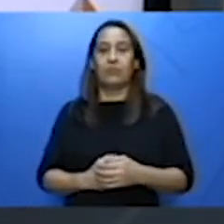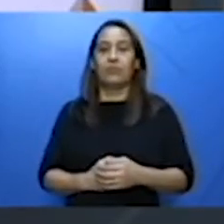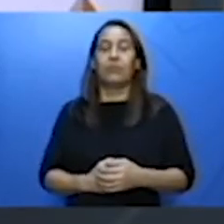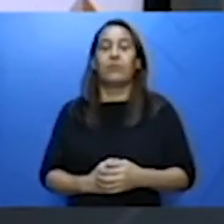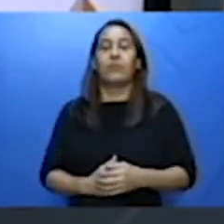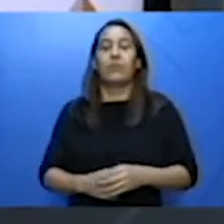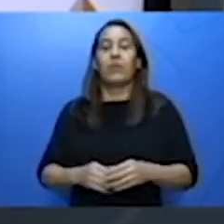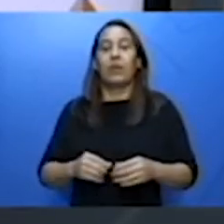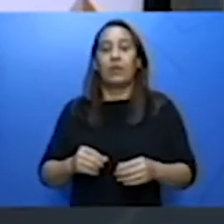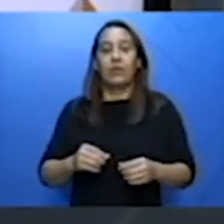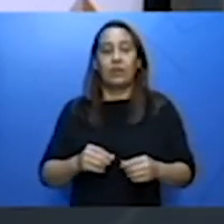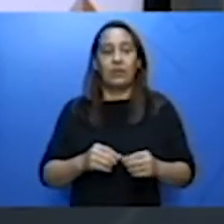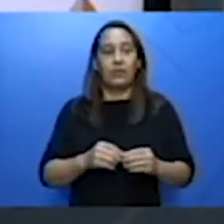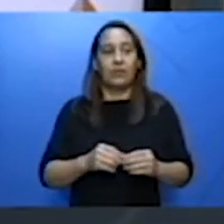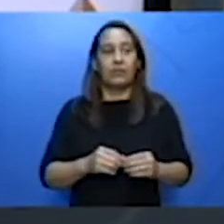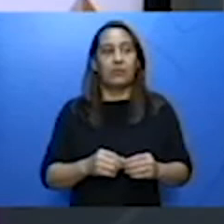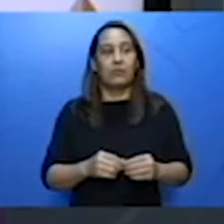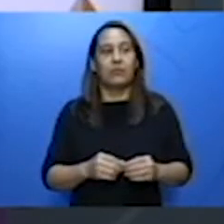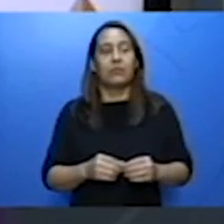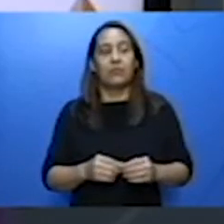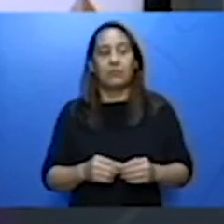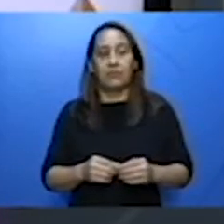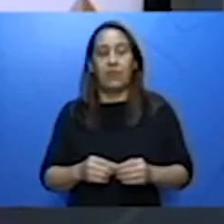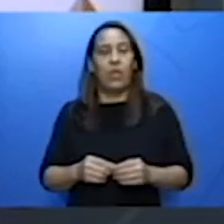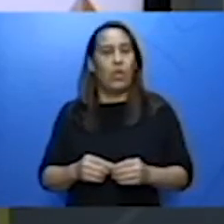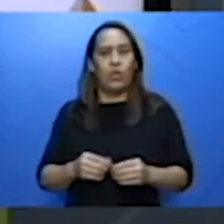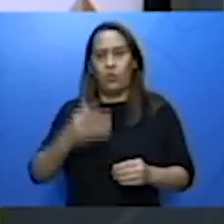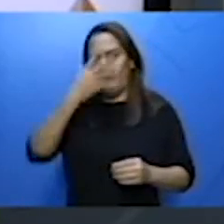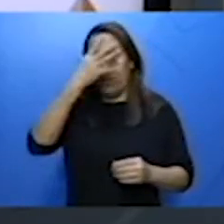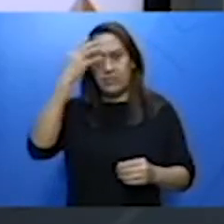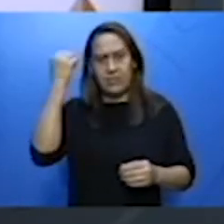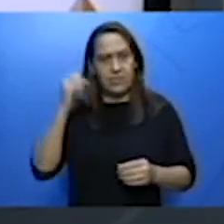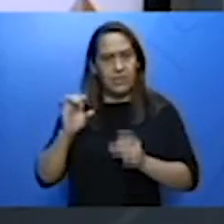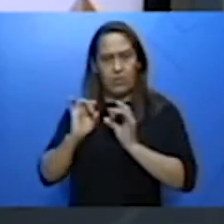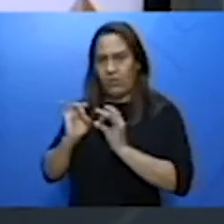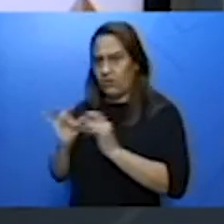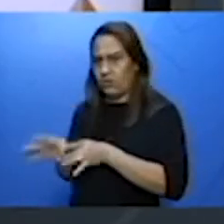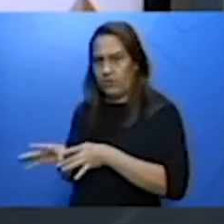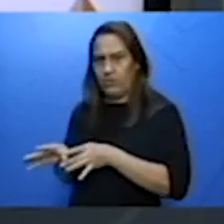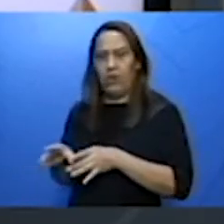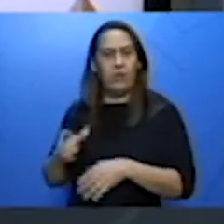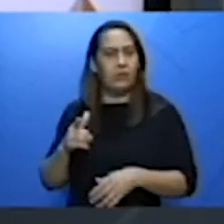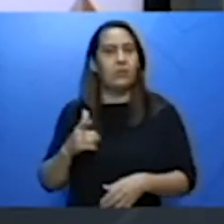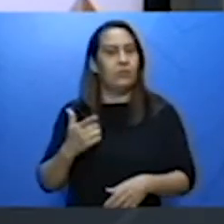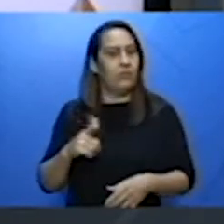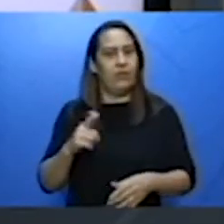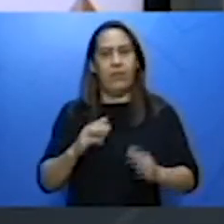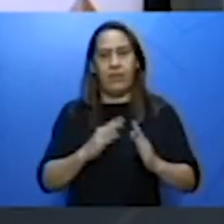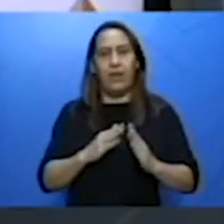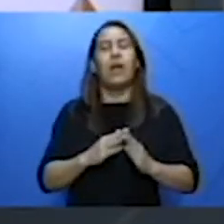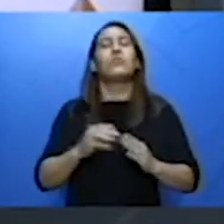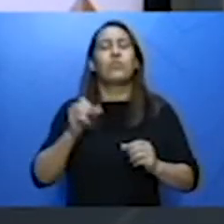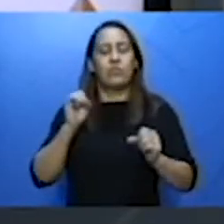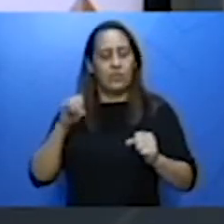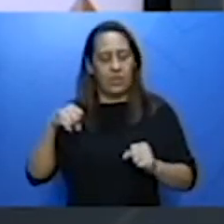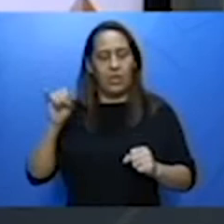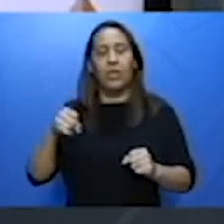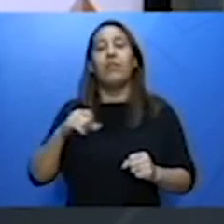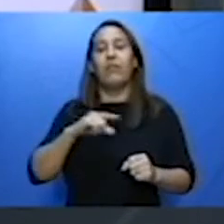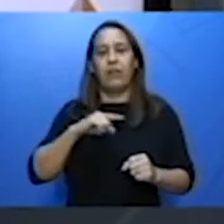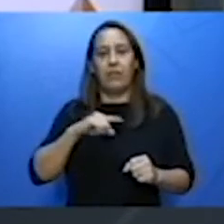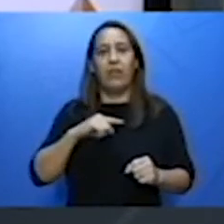dezenas. Então, ele vem para cá. Ele não vai ficar sem casa. Ele vem para a dezena. Foi uma troca que eu